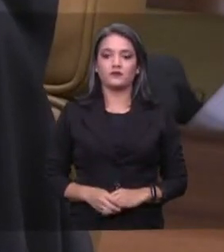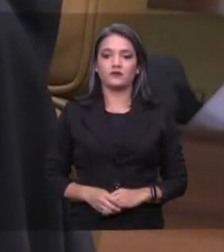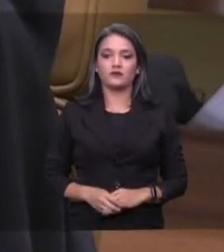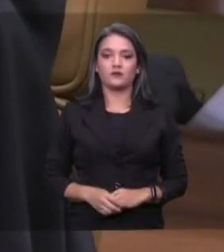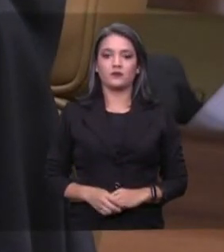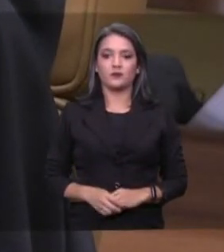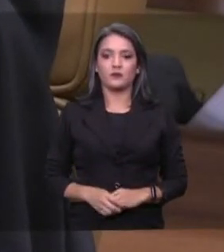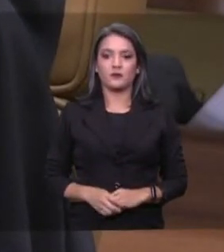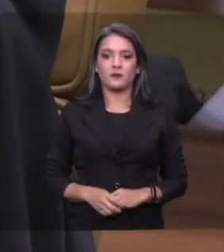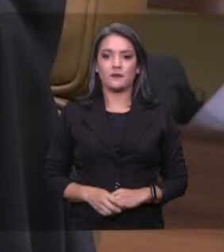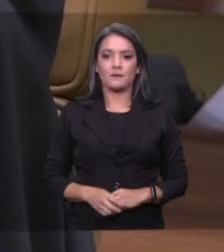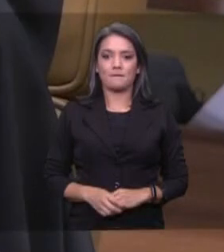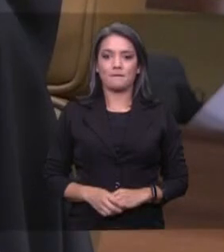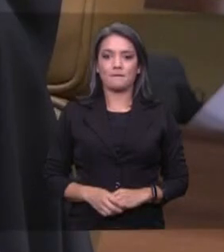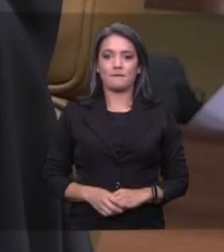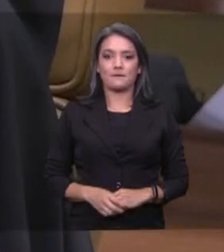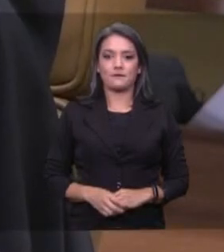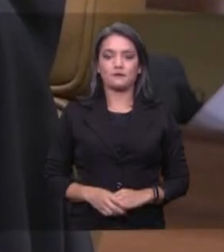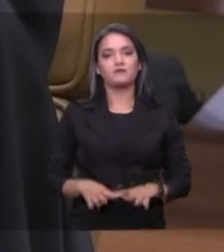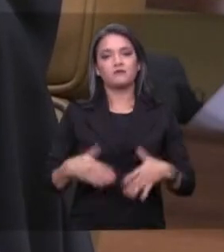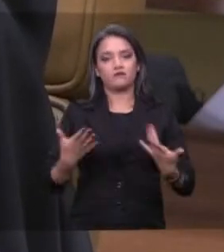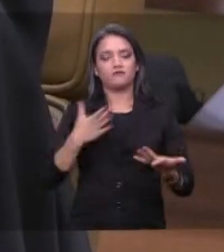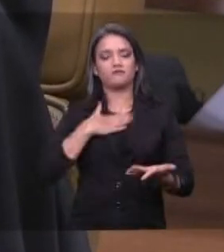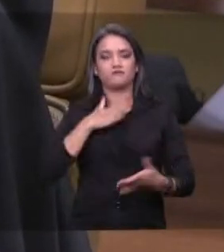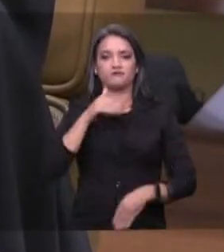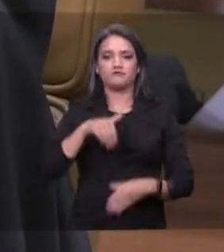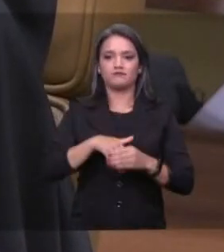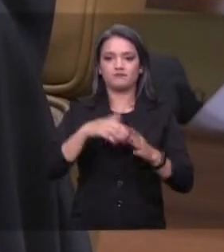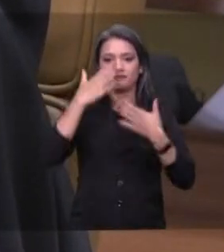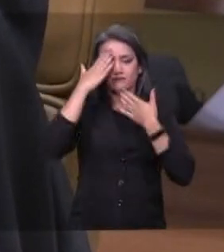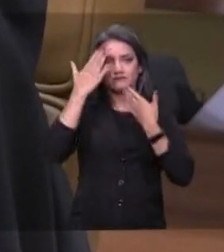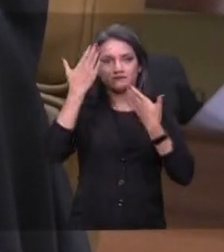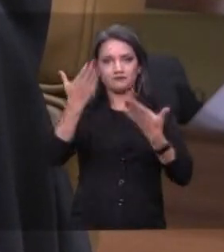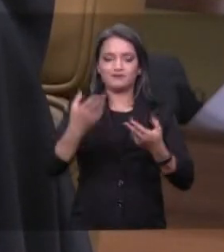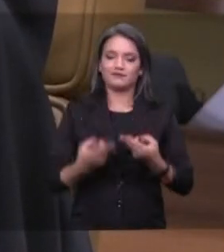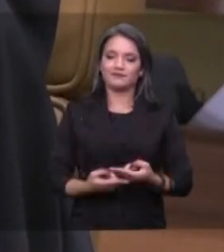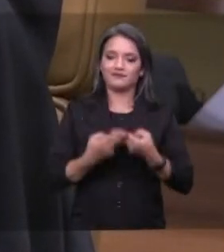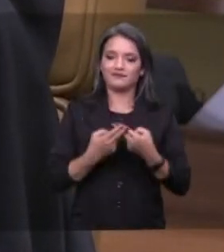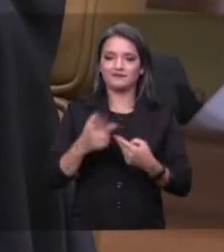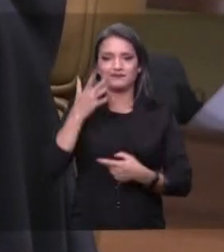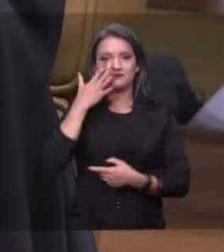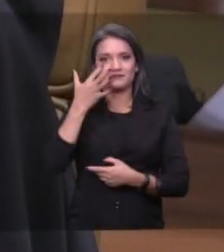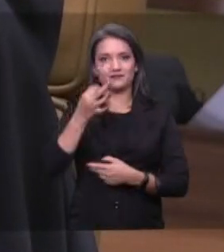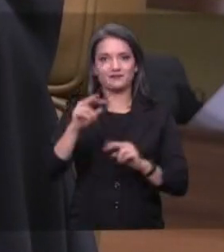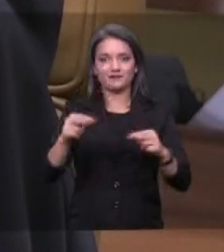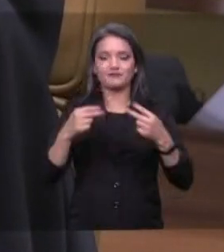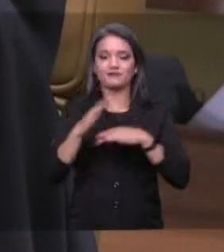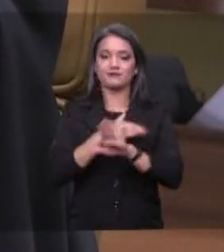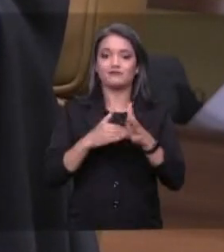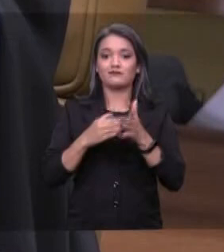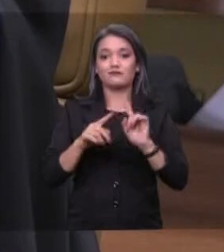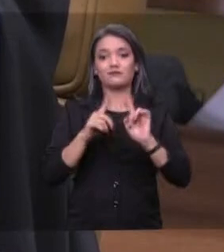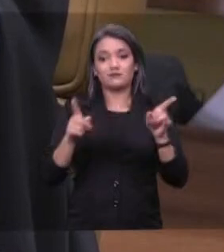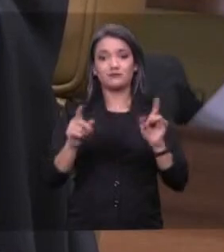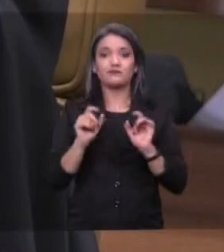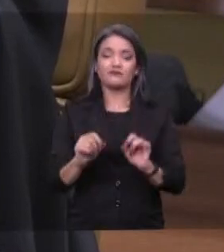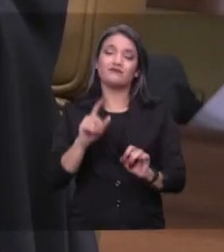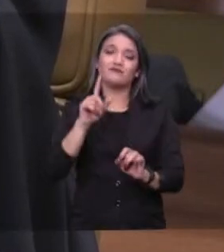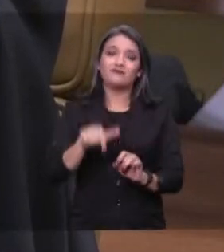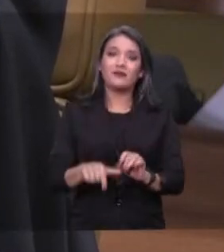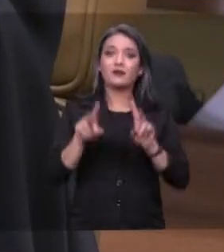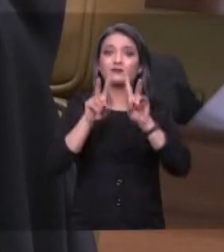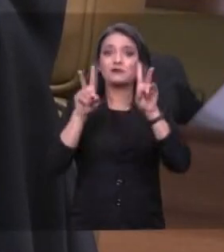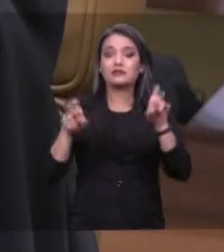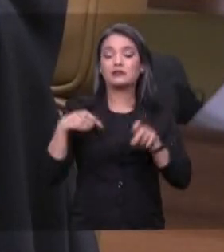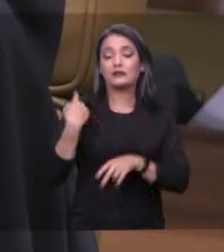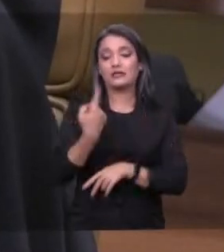E é esse, então, senhora presidente, o meu voto. Agradecendo a paciência e a atenção de todos, mas imagino que aqui é um caso que realmente todos